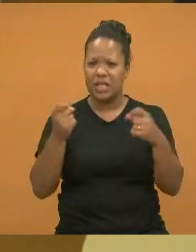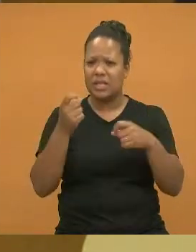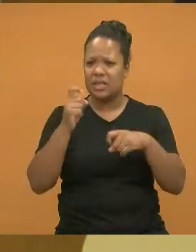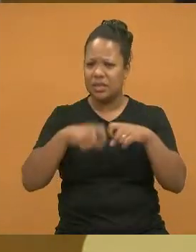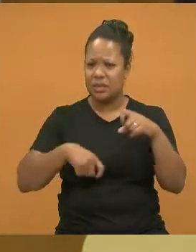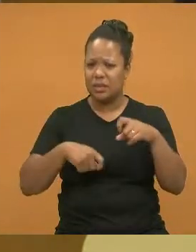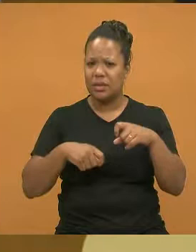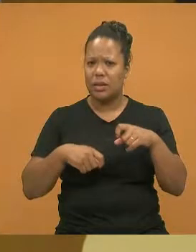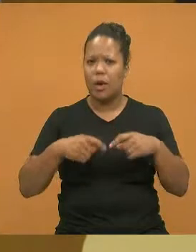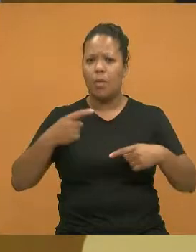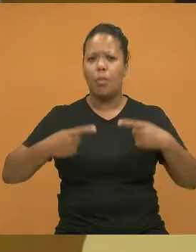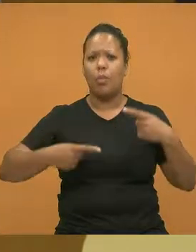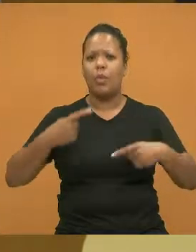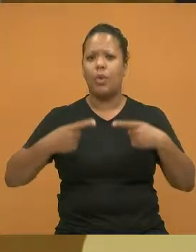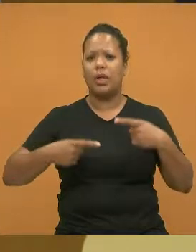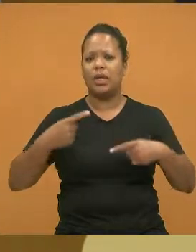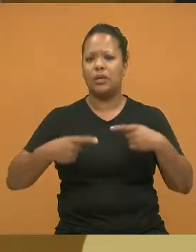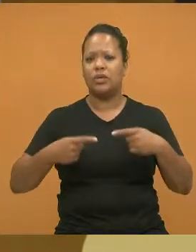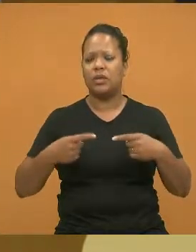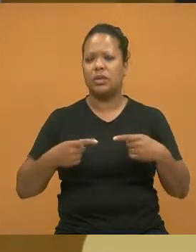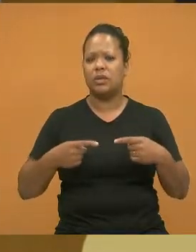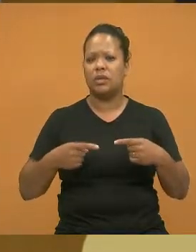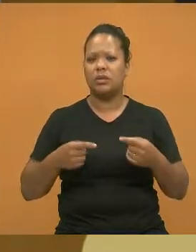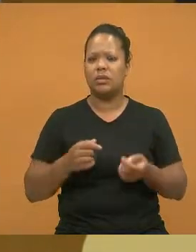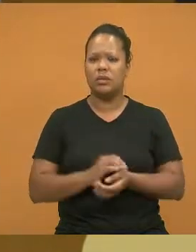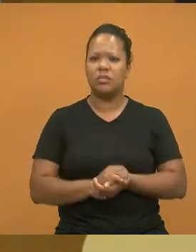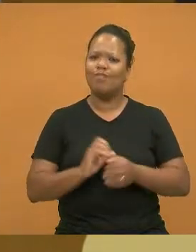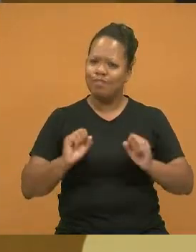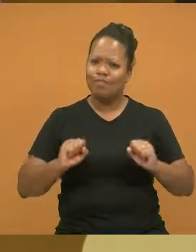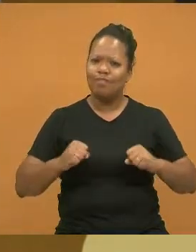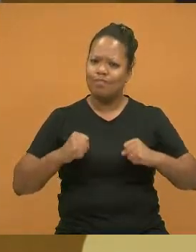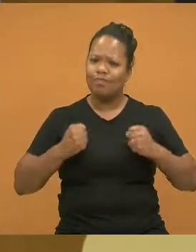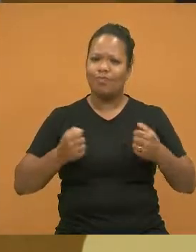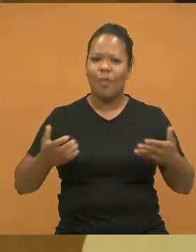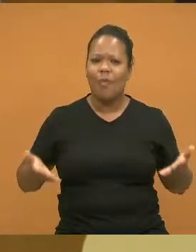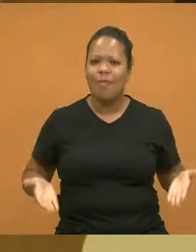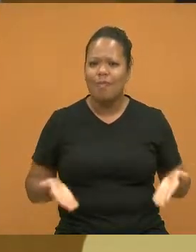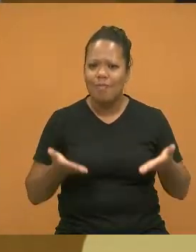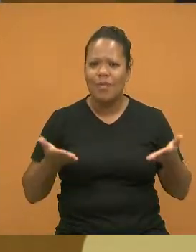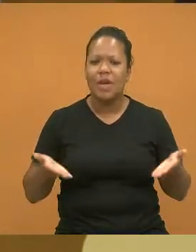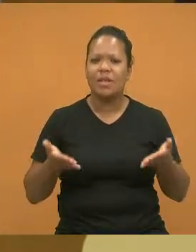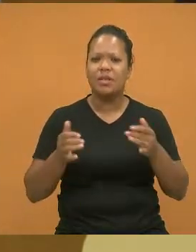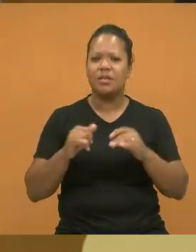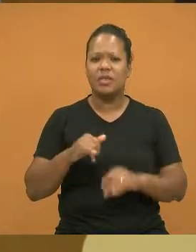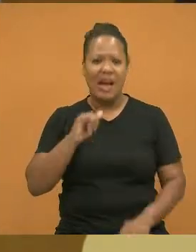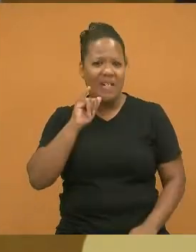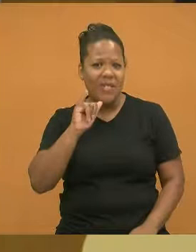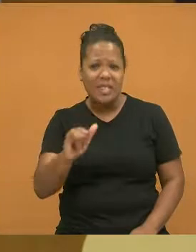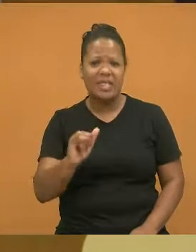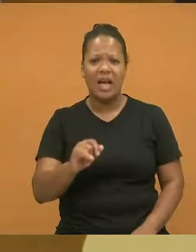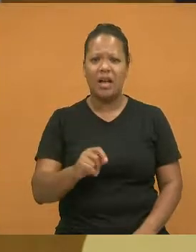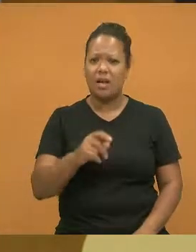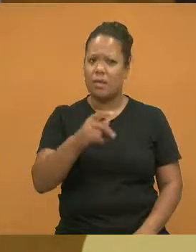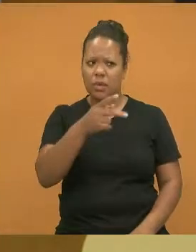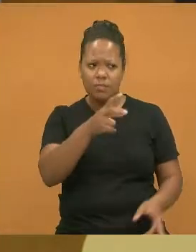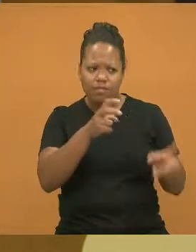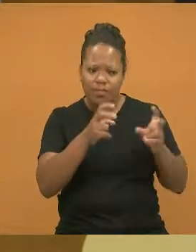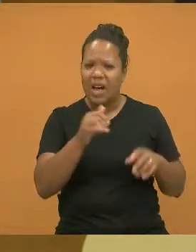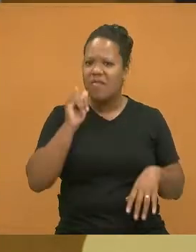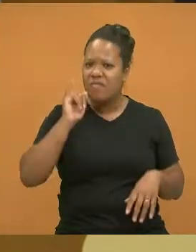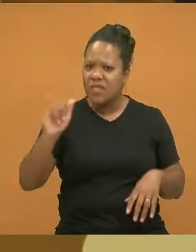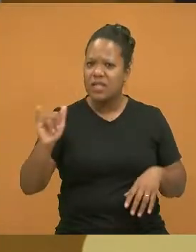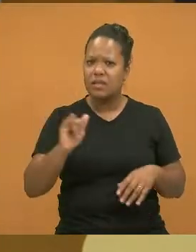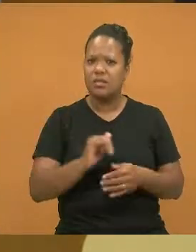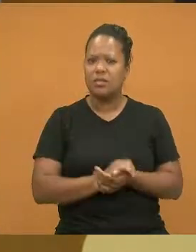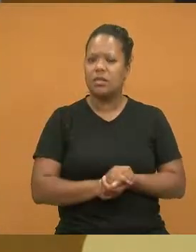mas políticas como essa encorajam as pessoas a denunciar esses abusos. Então, acho que a